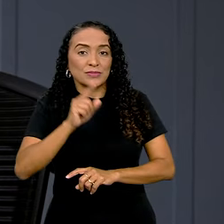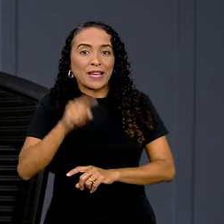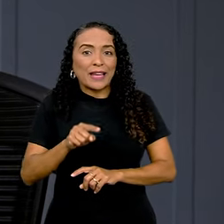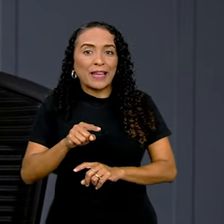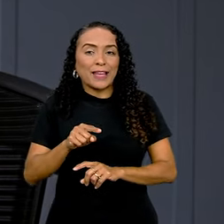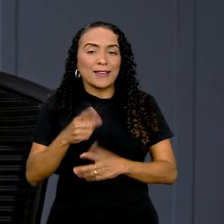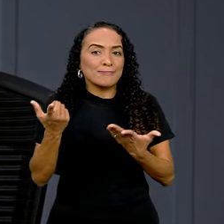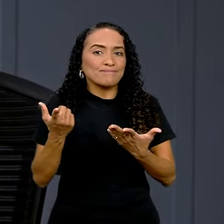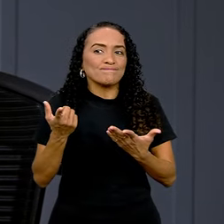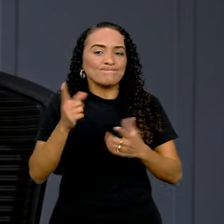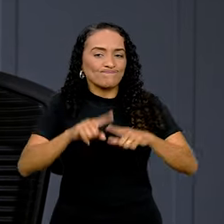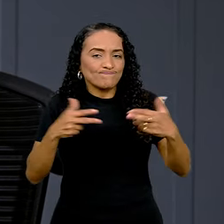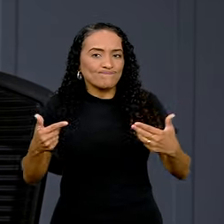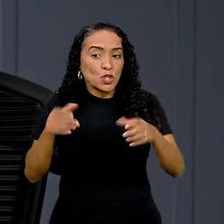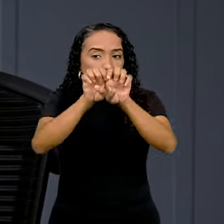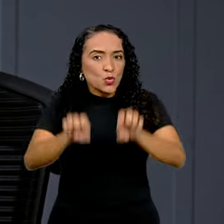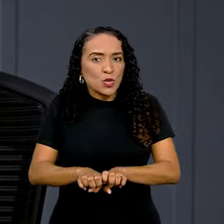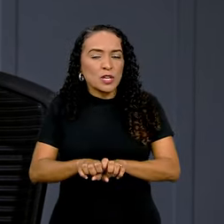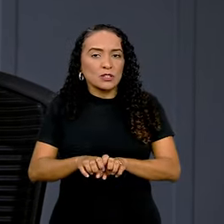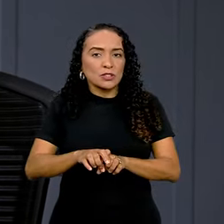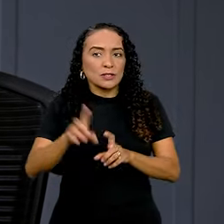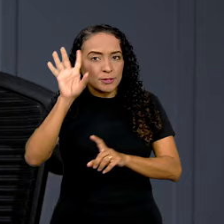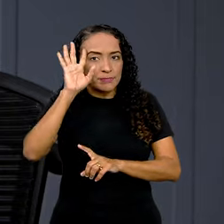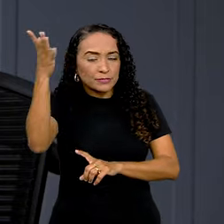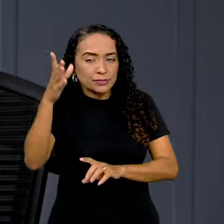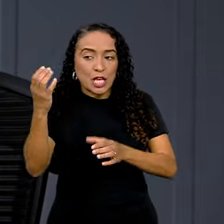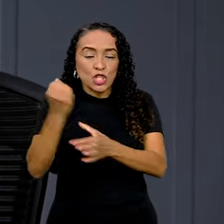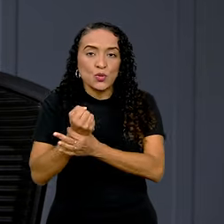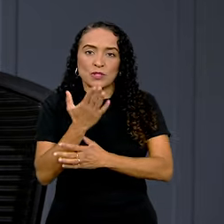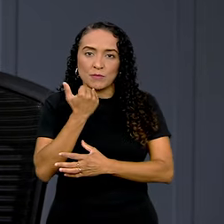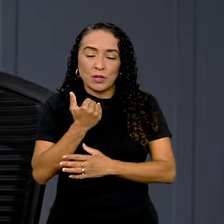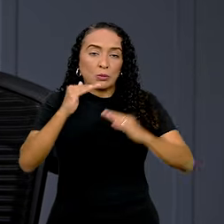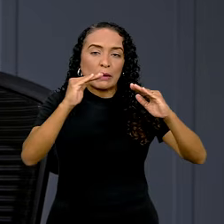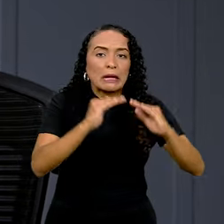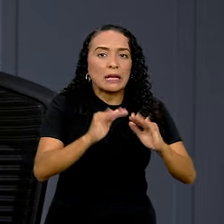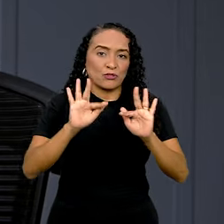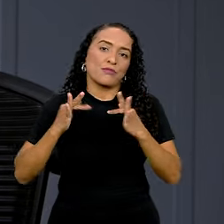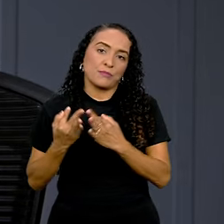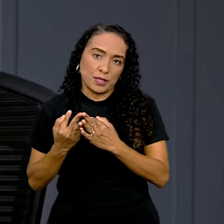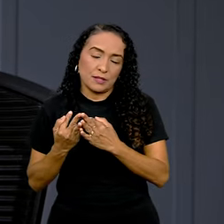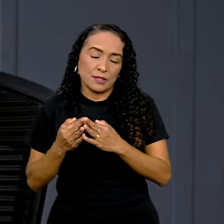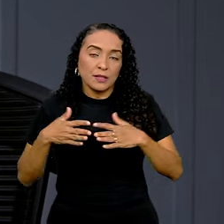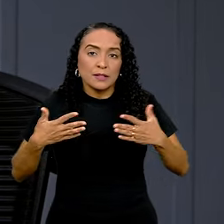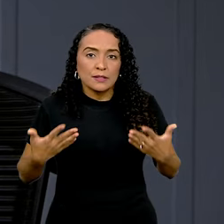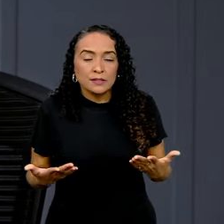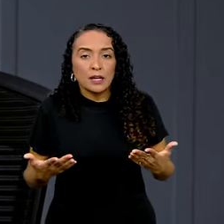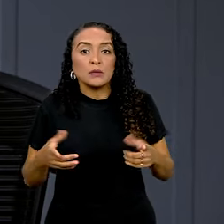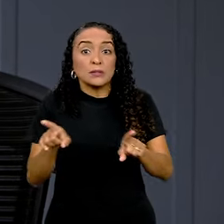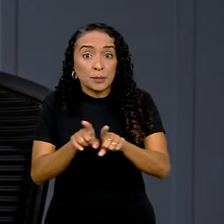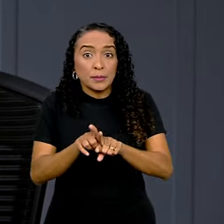uma um fator bastante estruturante e determinante da condição de segurança alimentar de um domicílio de uma família então